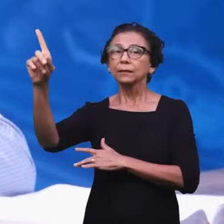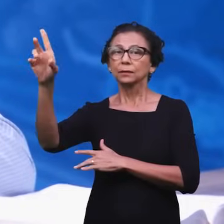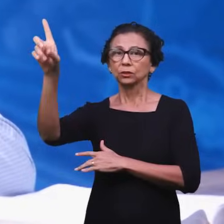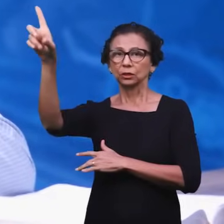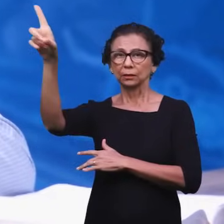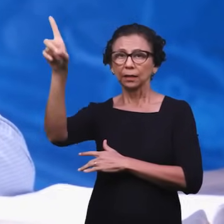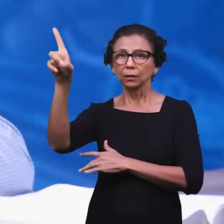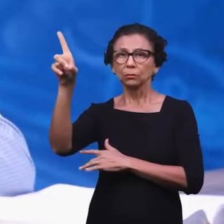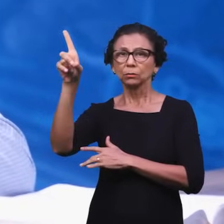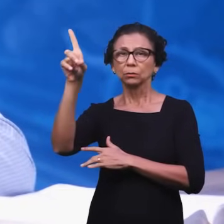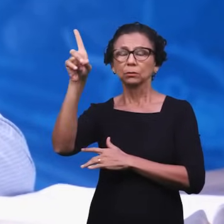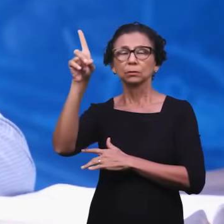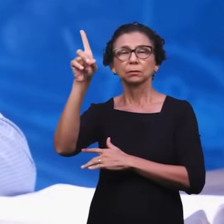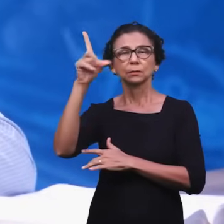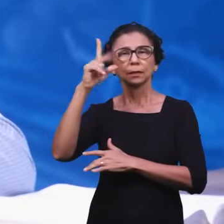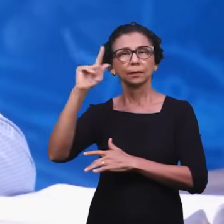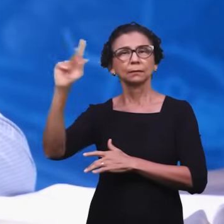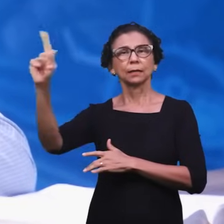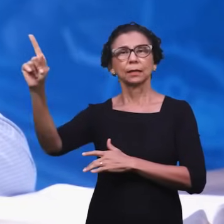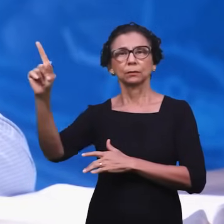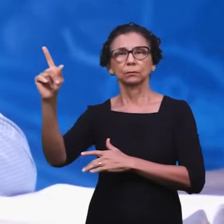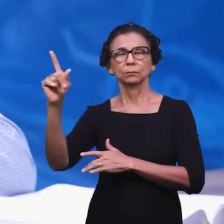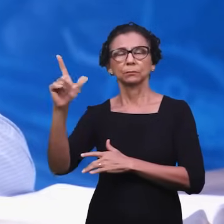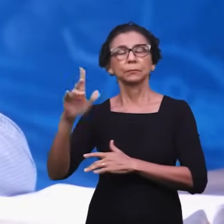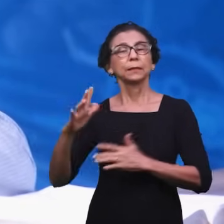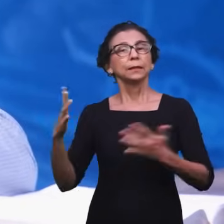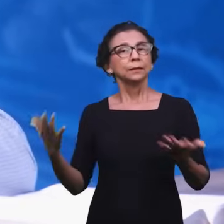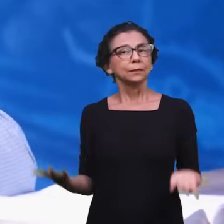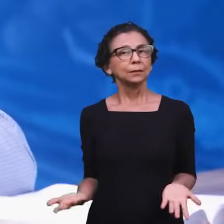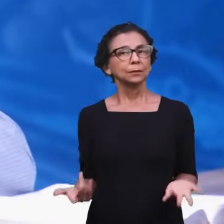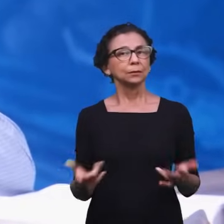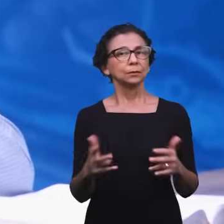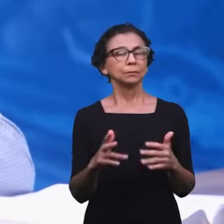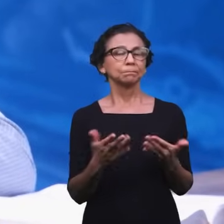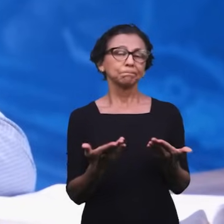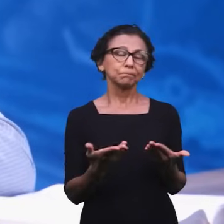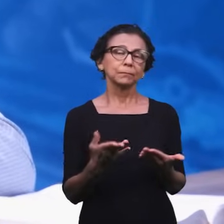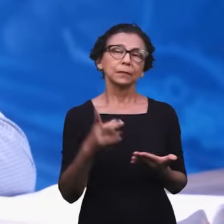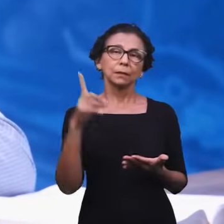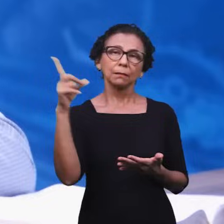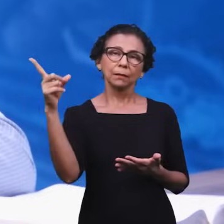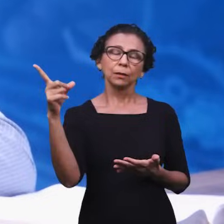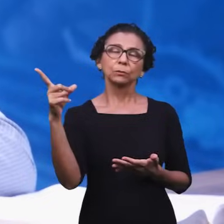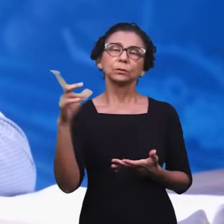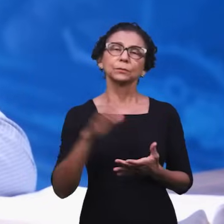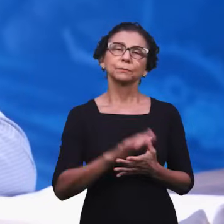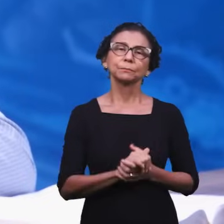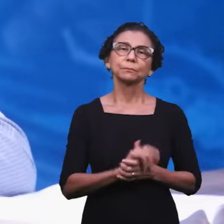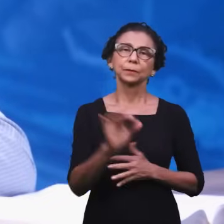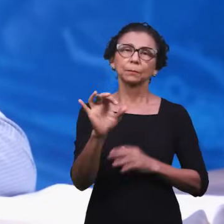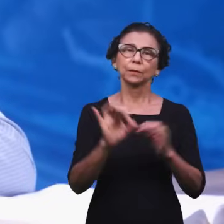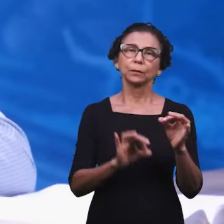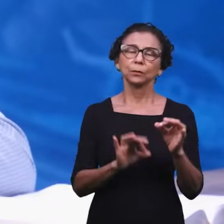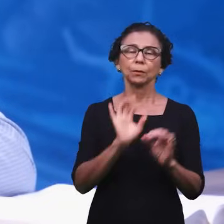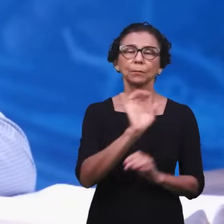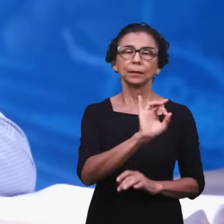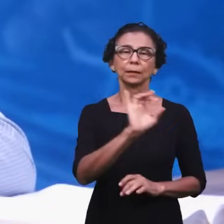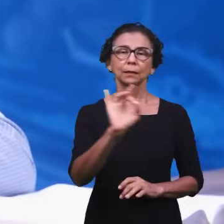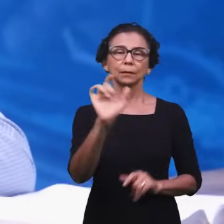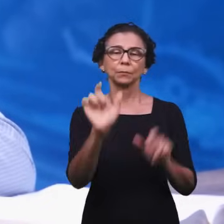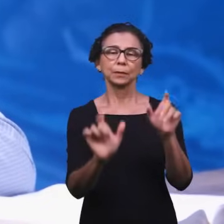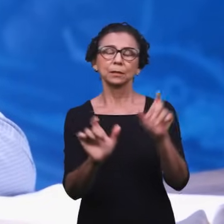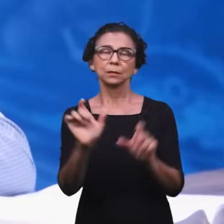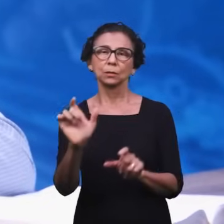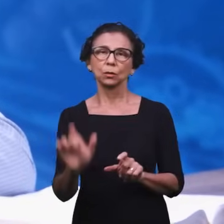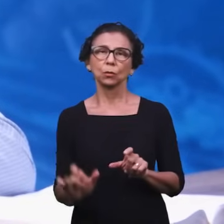Senhor é eterno. E é exatamente isso que o Senhor tem para cada um de nós, que o texto vai nos dizer: nem